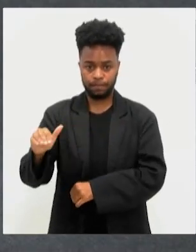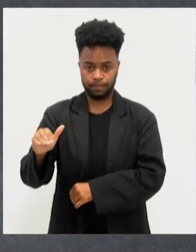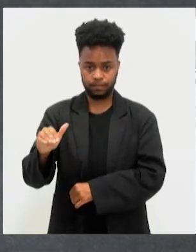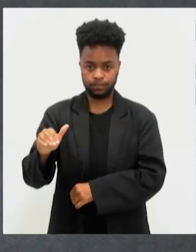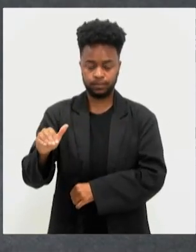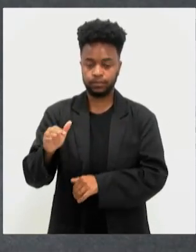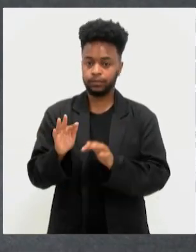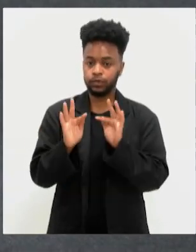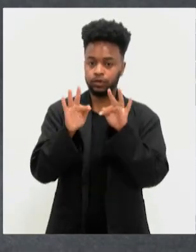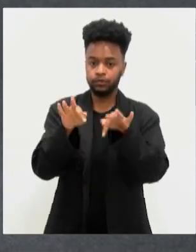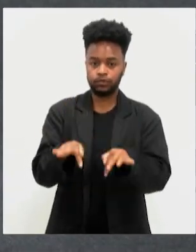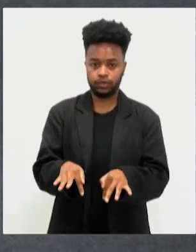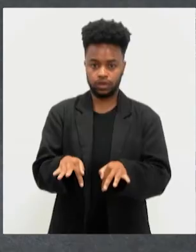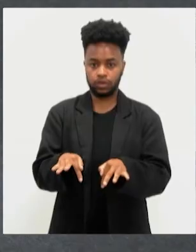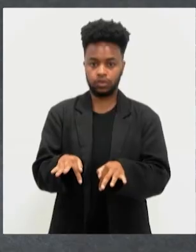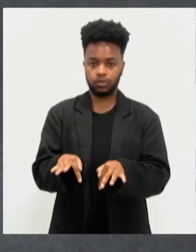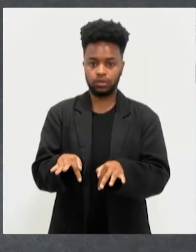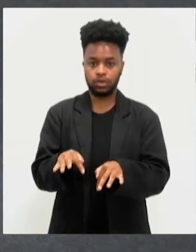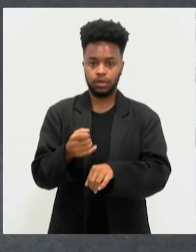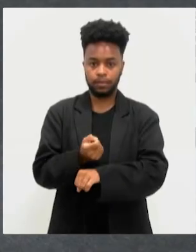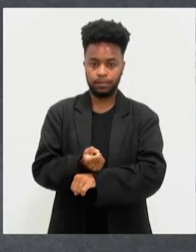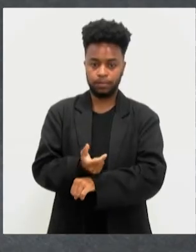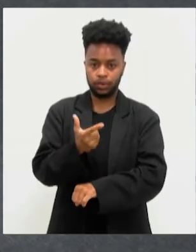9h30, foi encerrada às